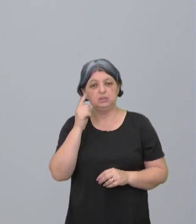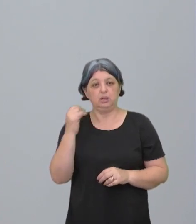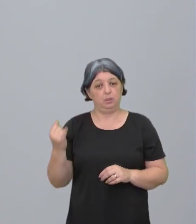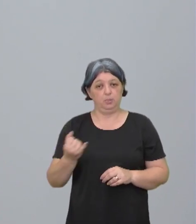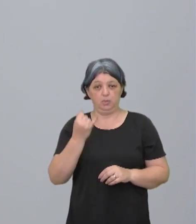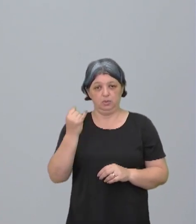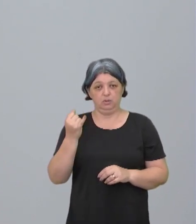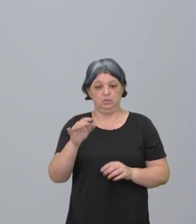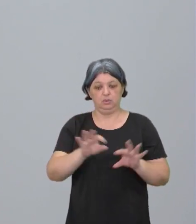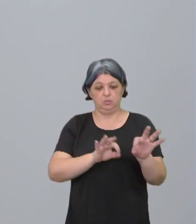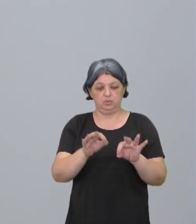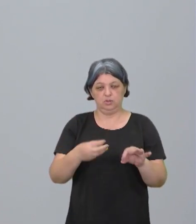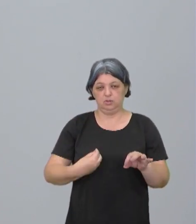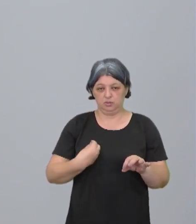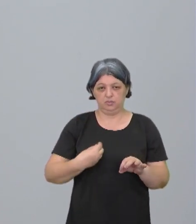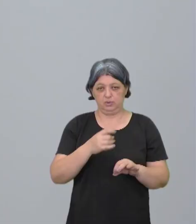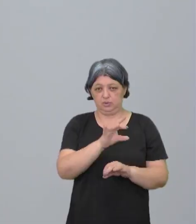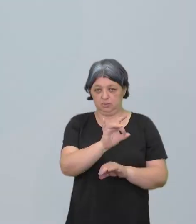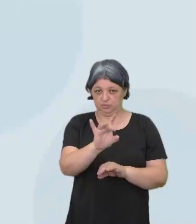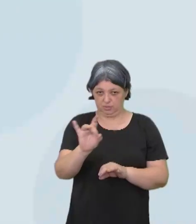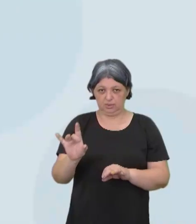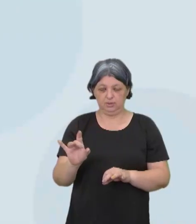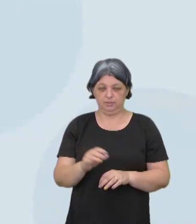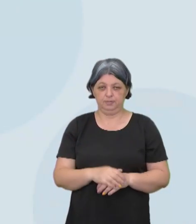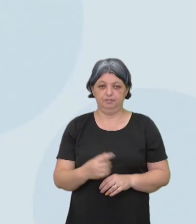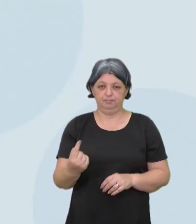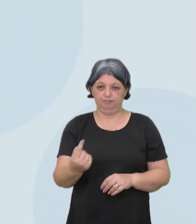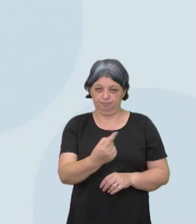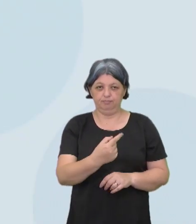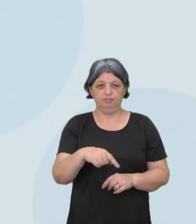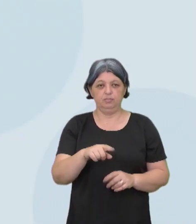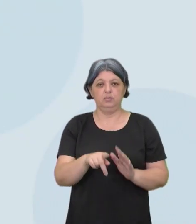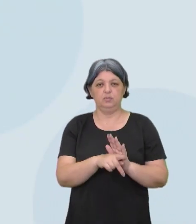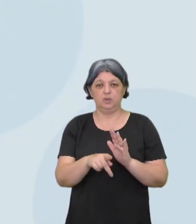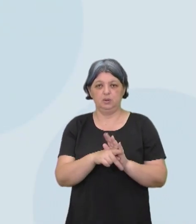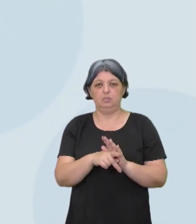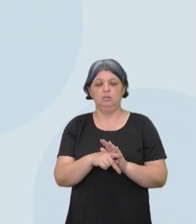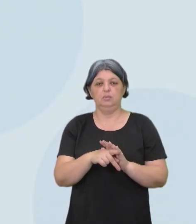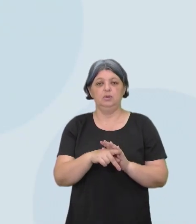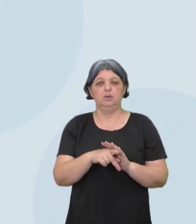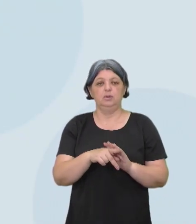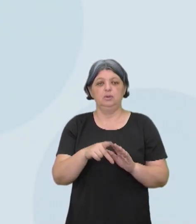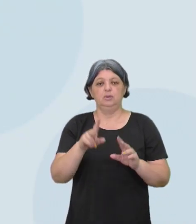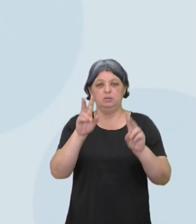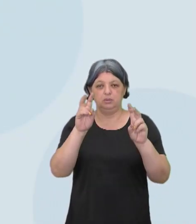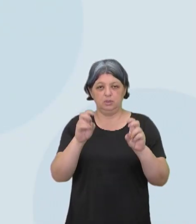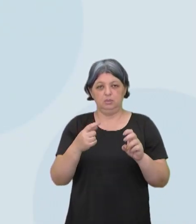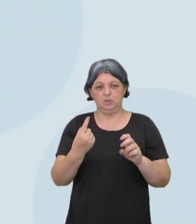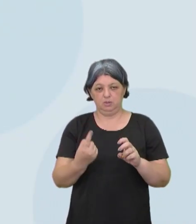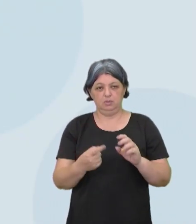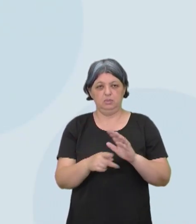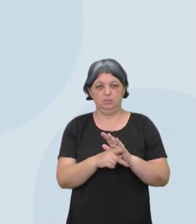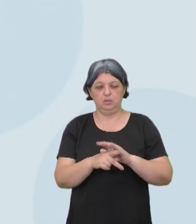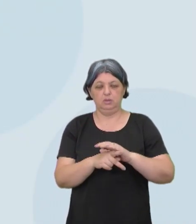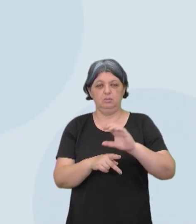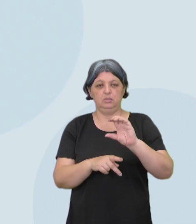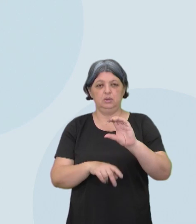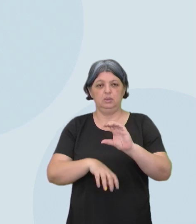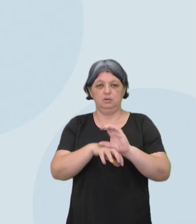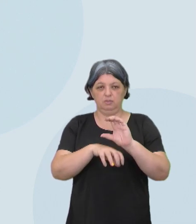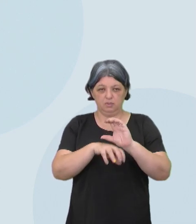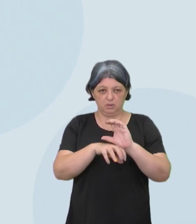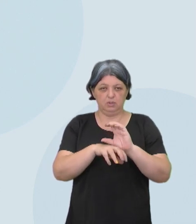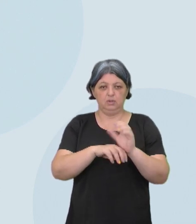cada um de vocês. E aí vamos para o componente 1, que é justamente o fauna e qualidade do solo, que é o